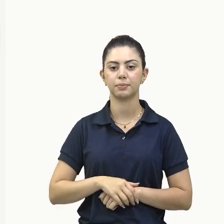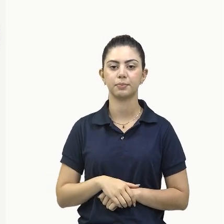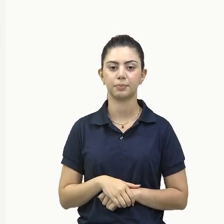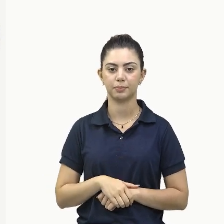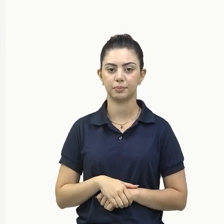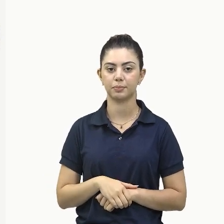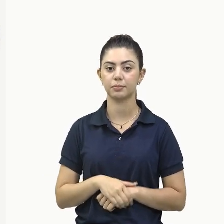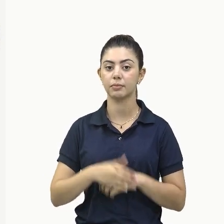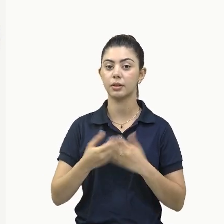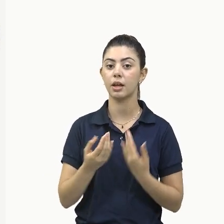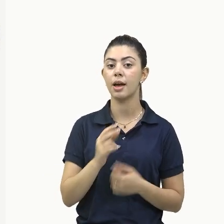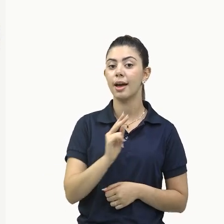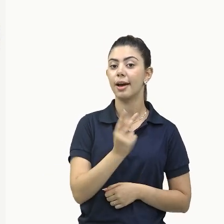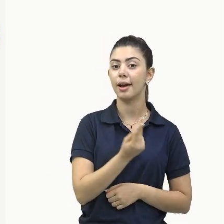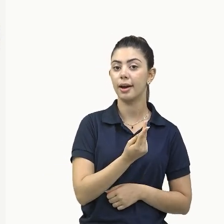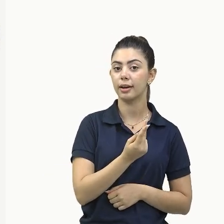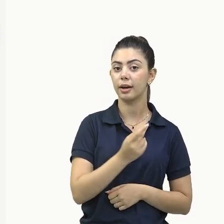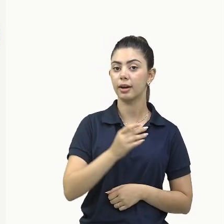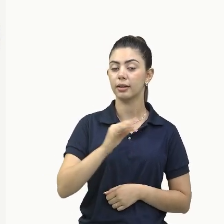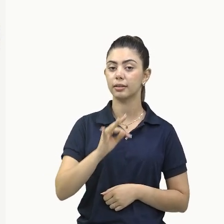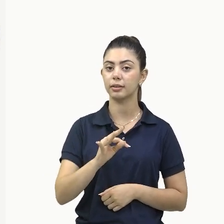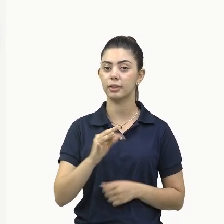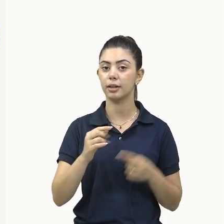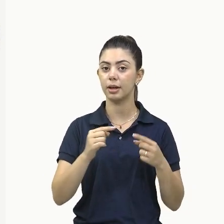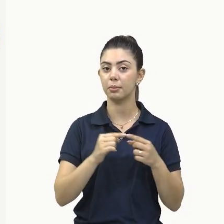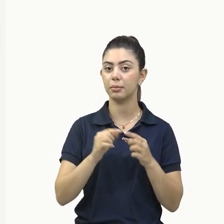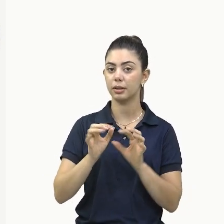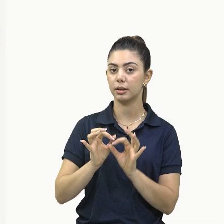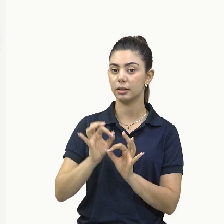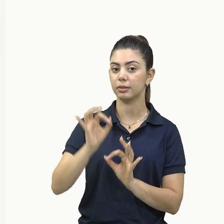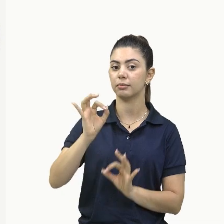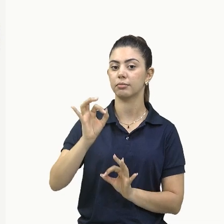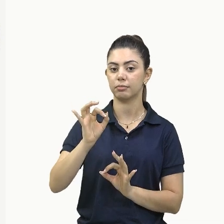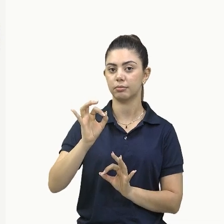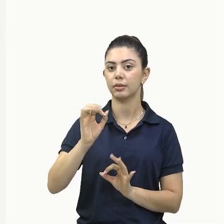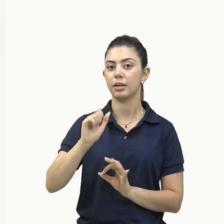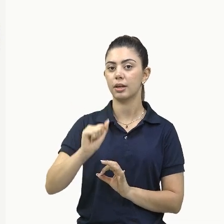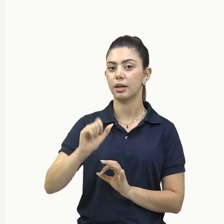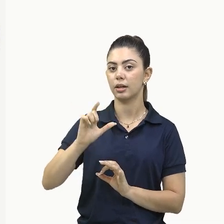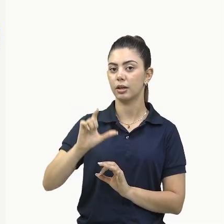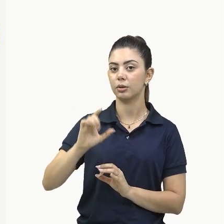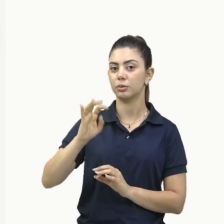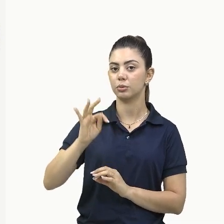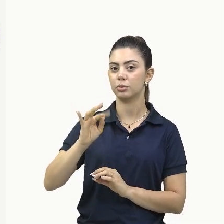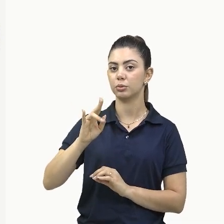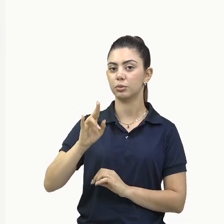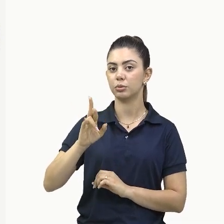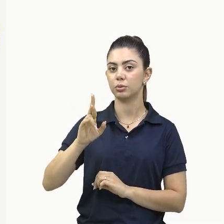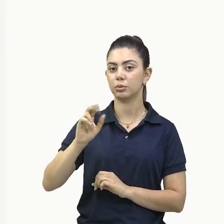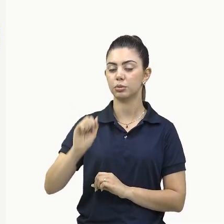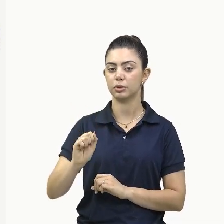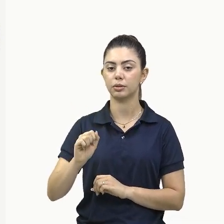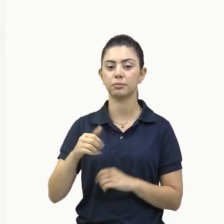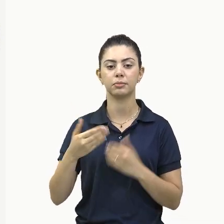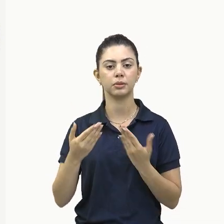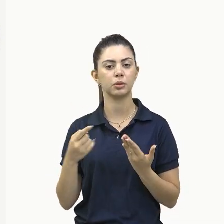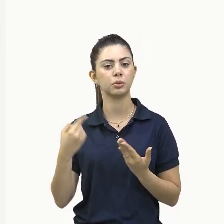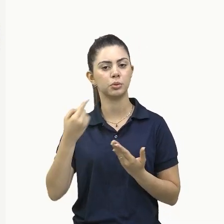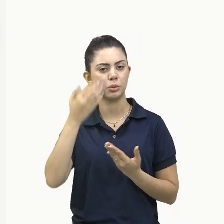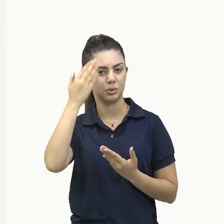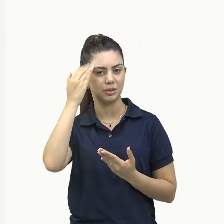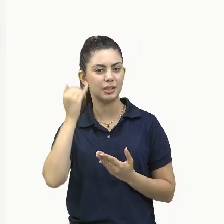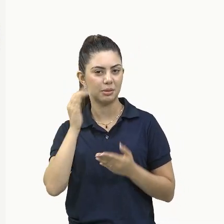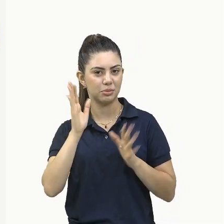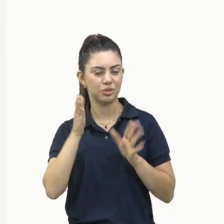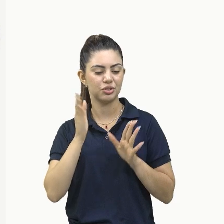E isso daqui representa o quê? A altura. Nós sabemos o tempo que leva